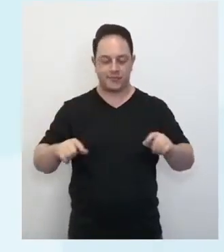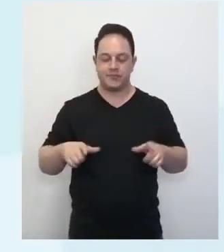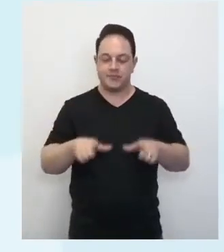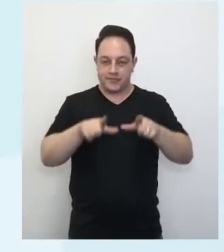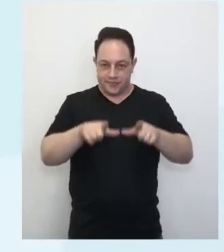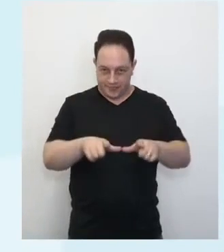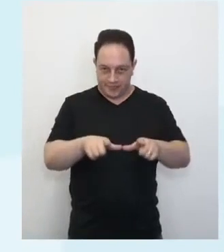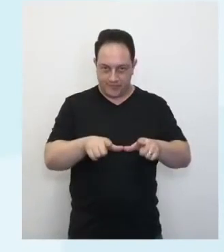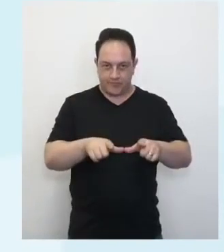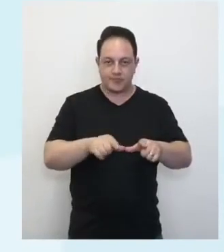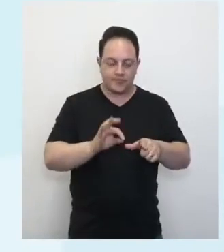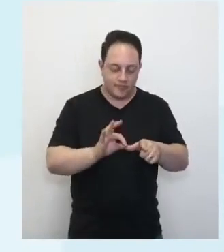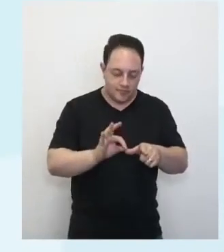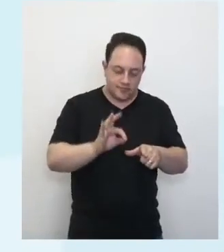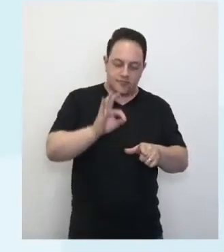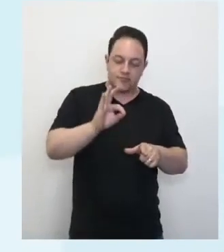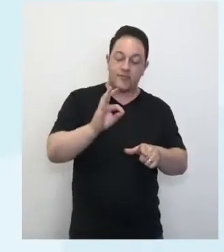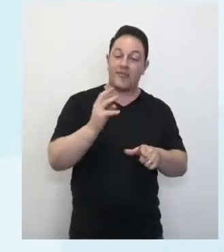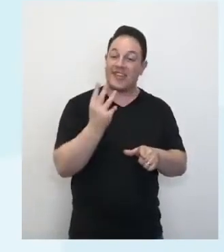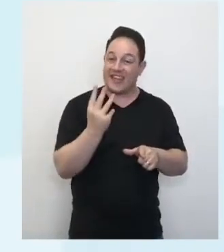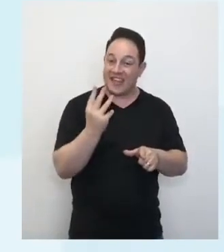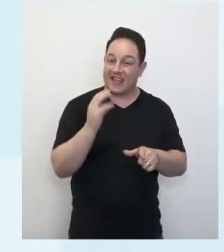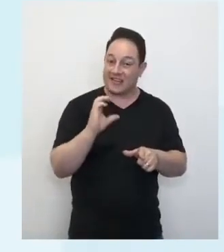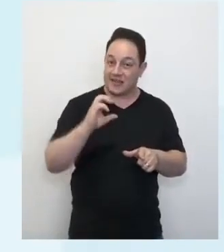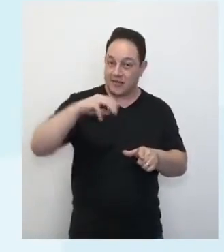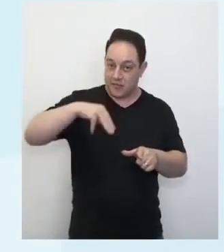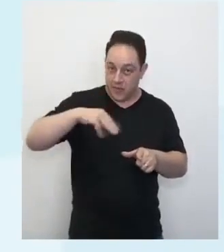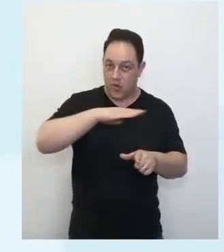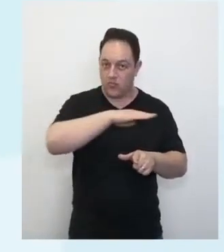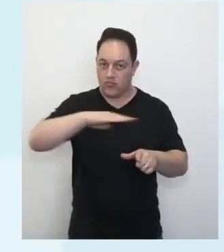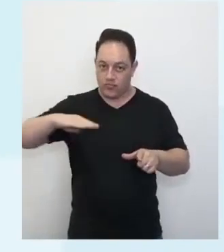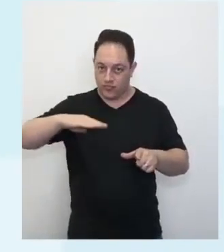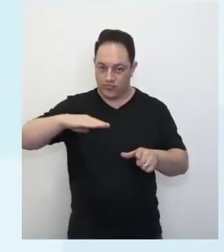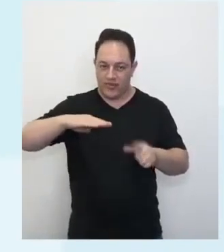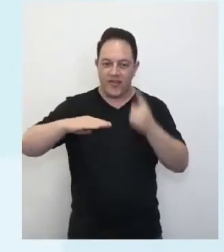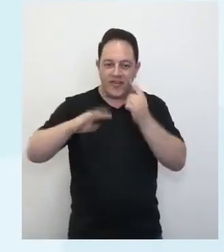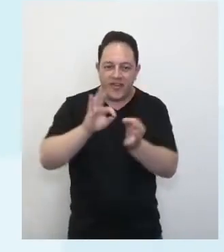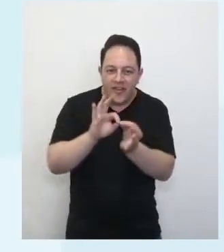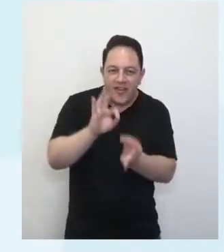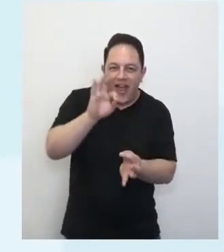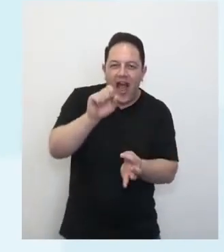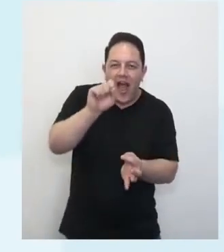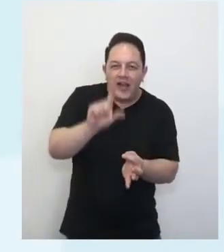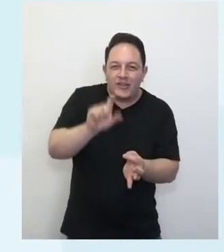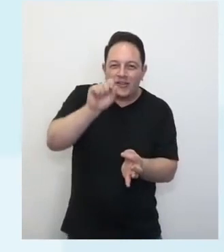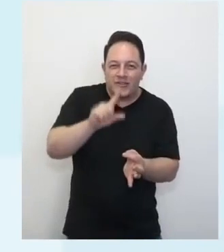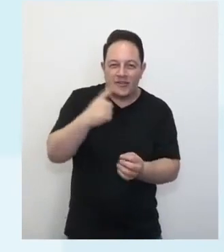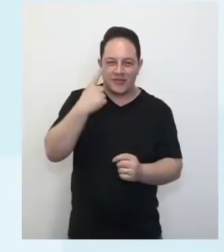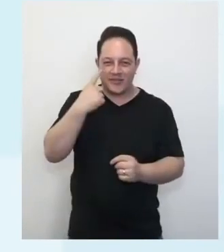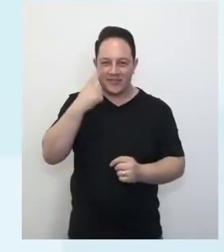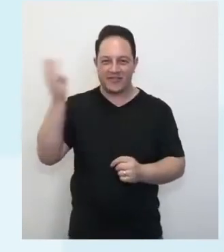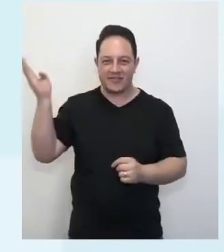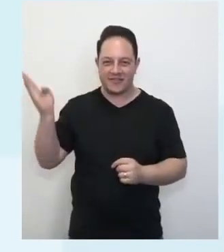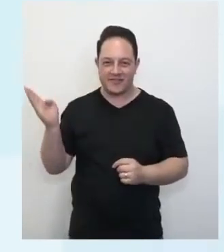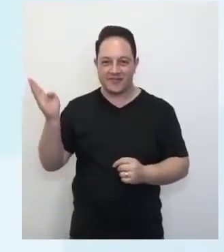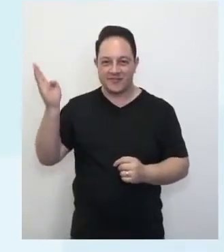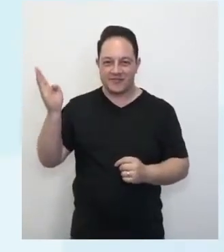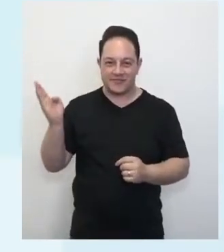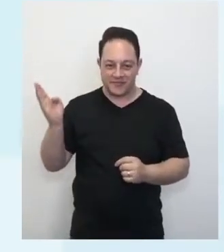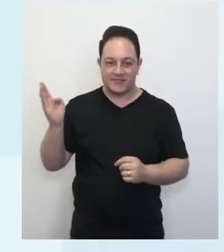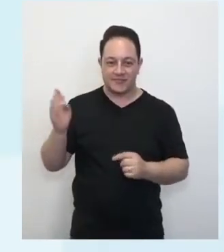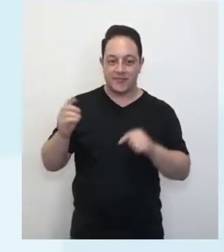a três centímetros de altura tá vendo essa setinha em azul que eu coloquei da